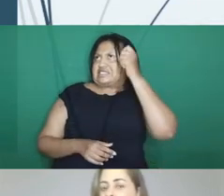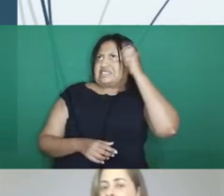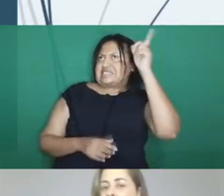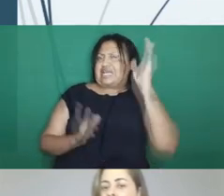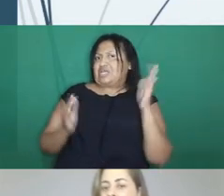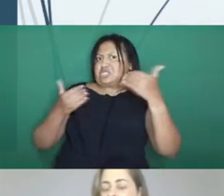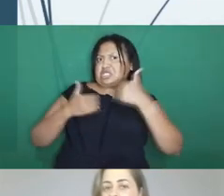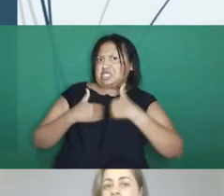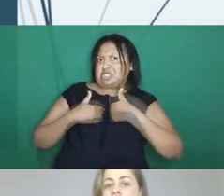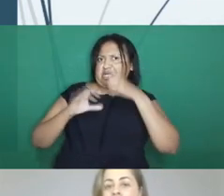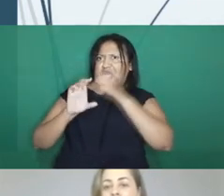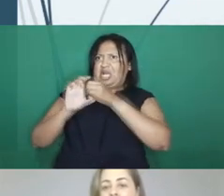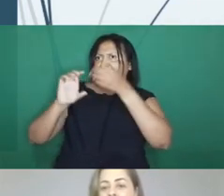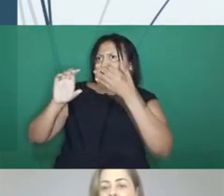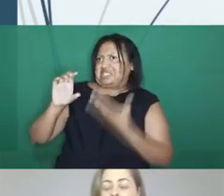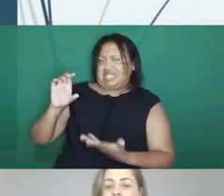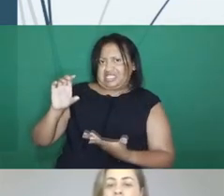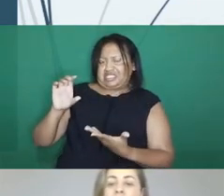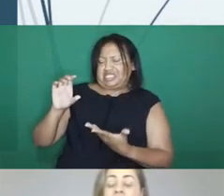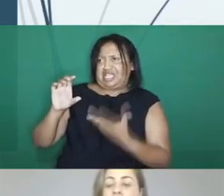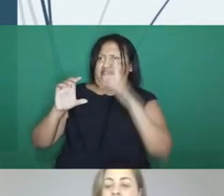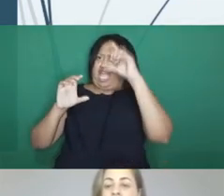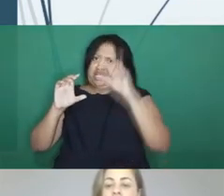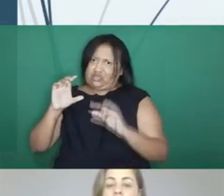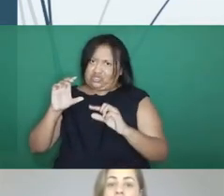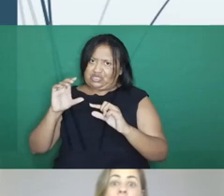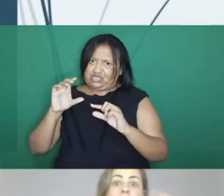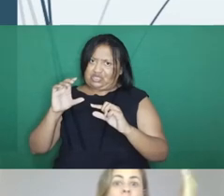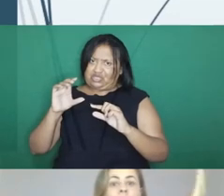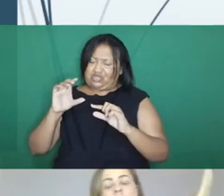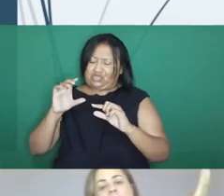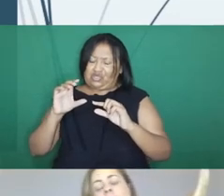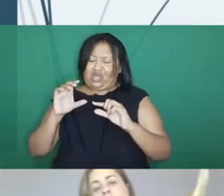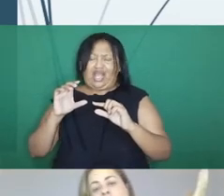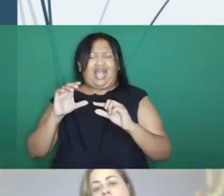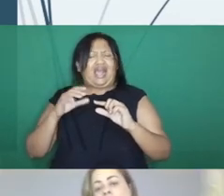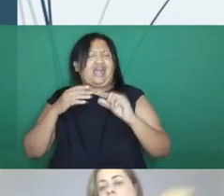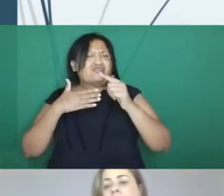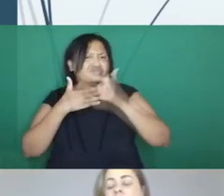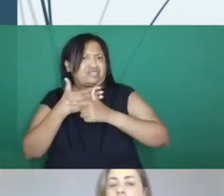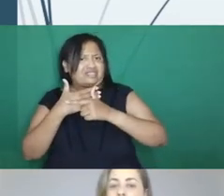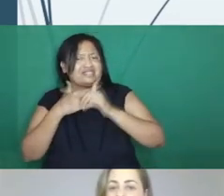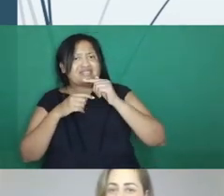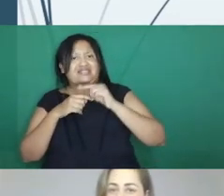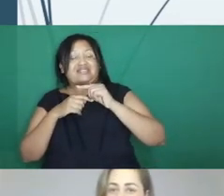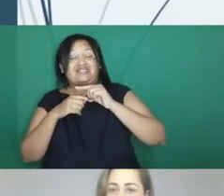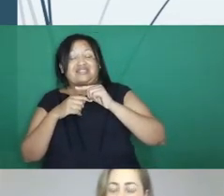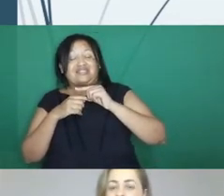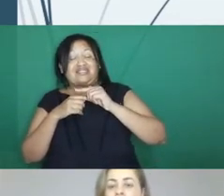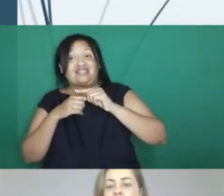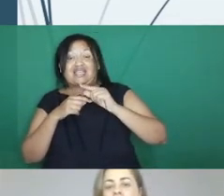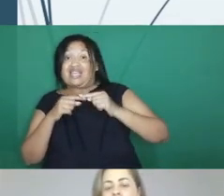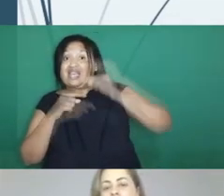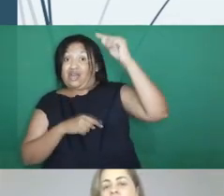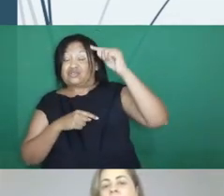espectro autista classificando né reduzindo a alta funcionalidade E baixa funcionalidade